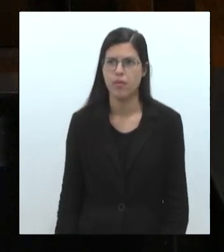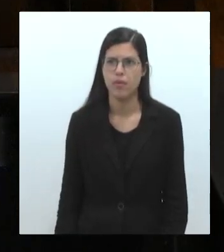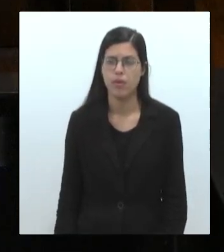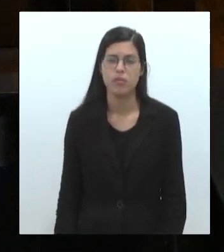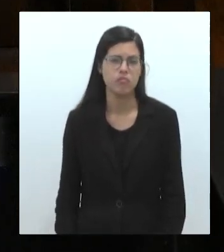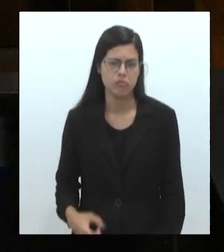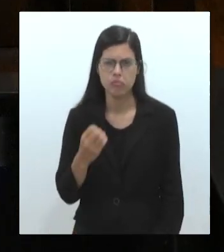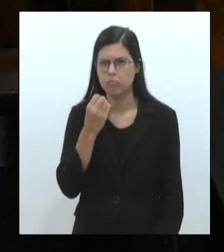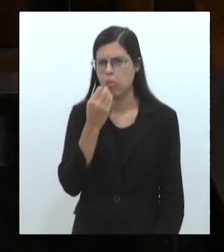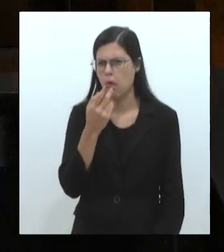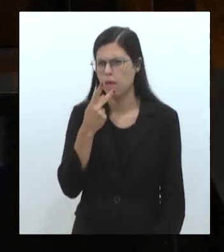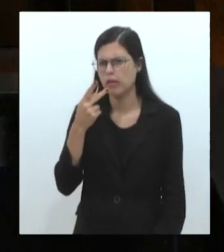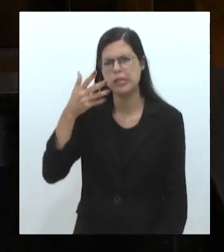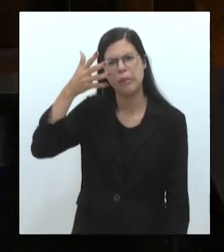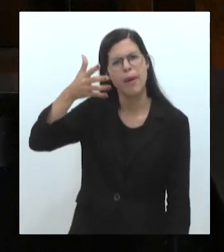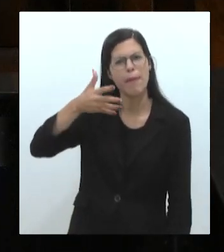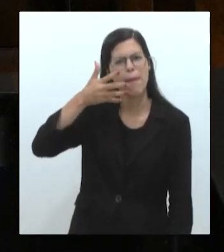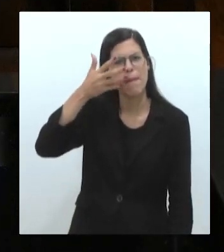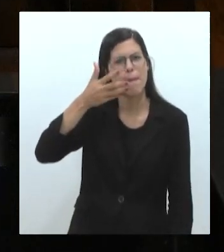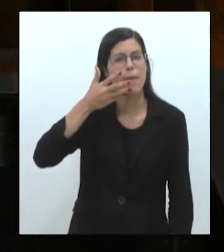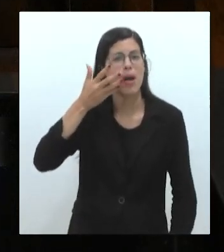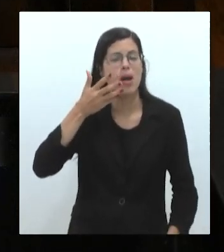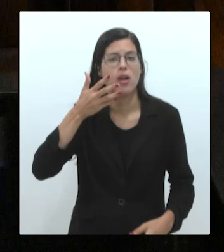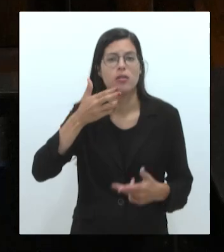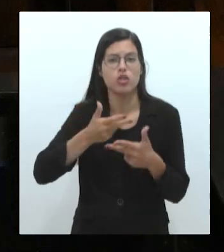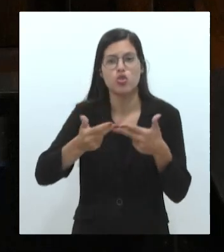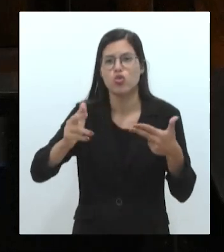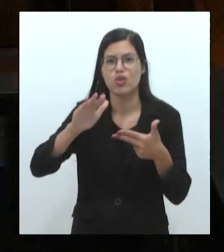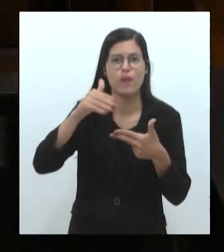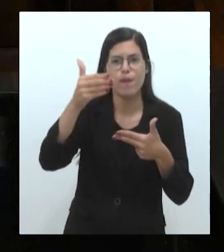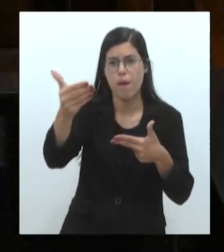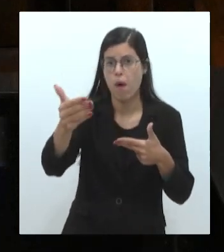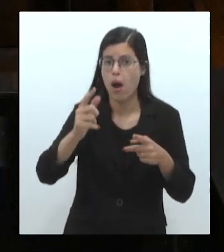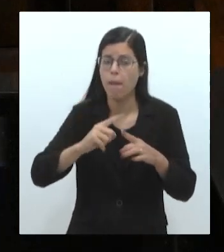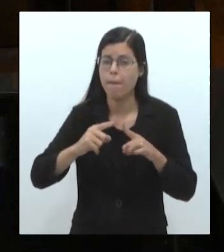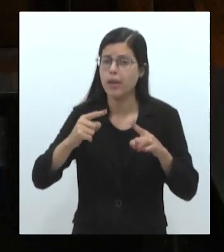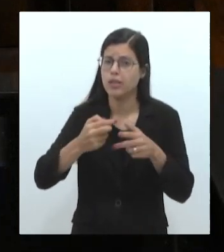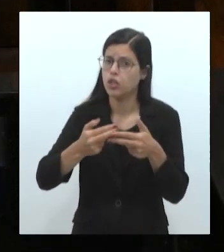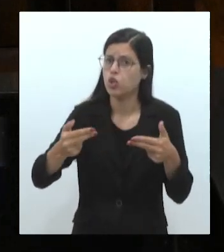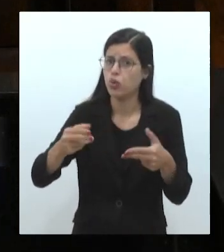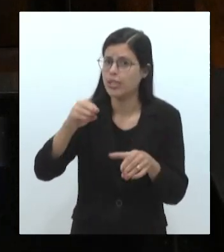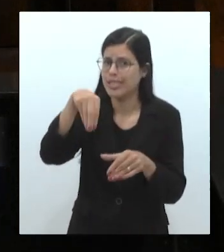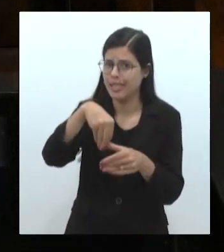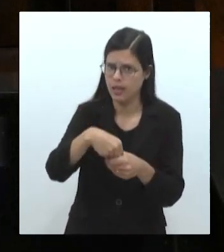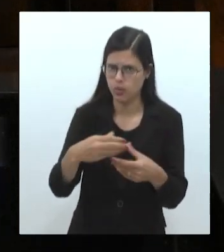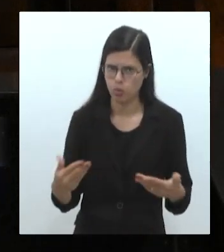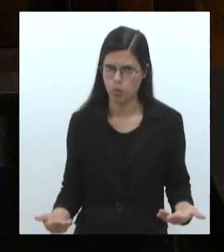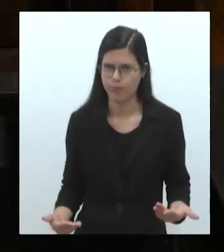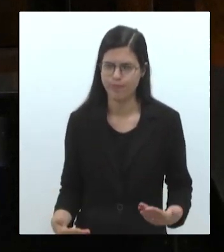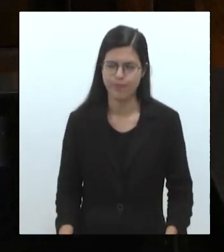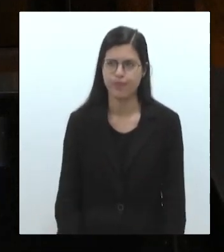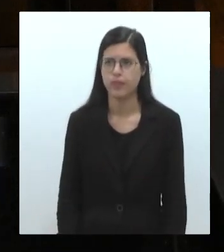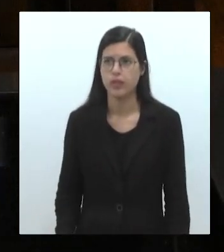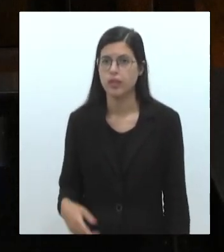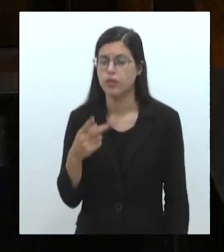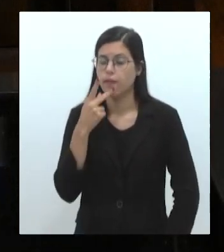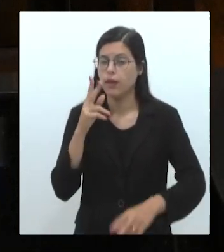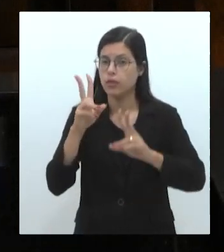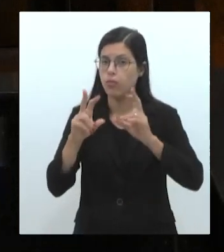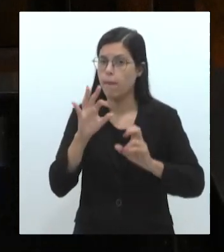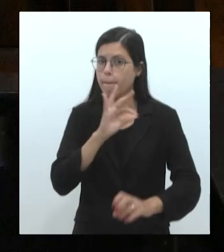a gente sabe que não vai resolver. E as questões internas? Por fim, quando a gente fala da Polícia